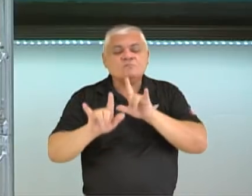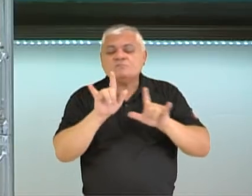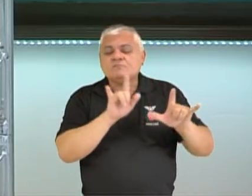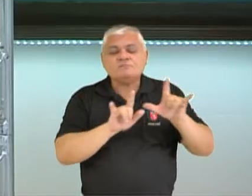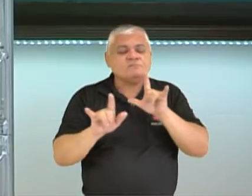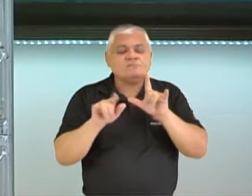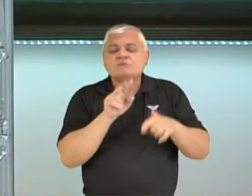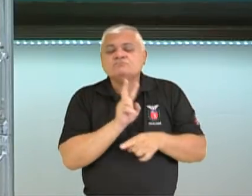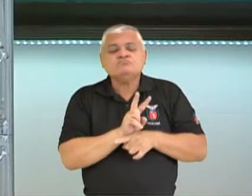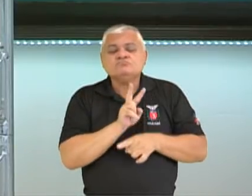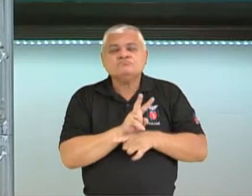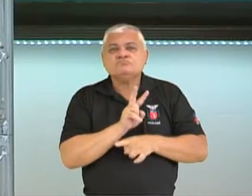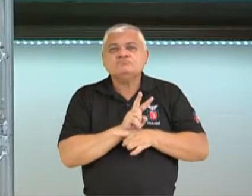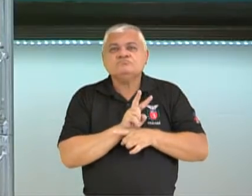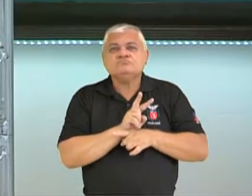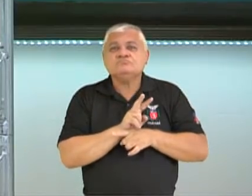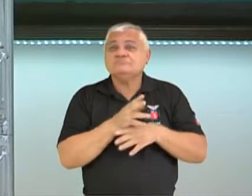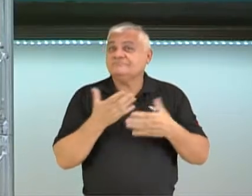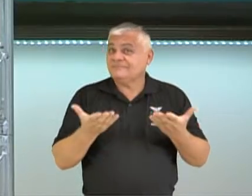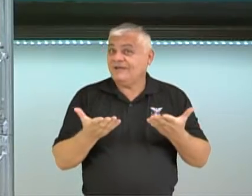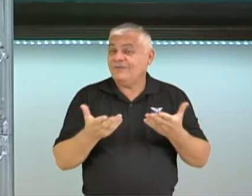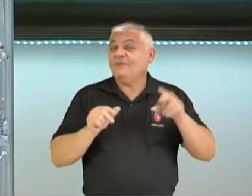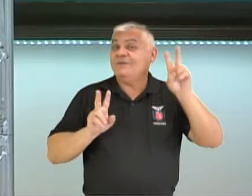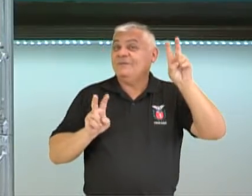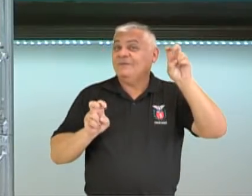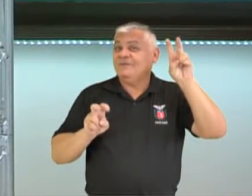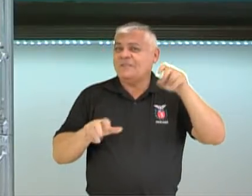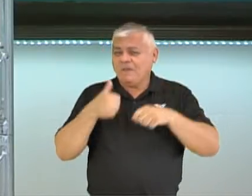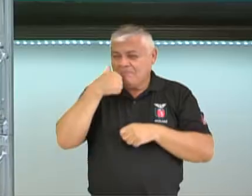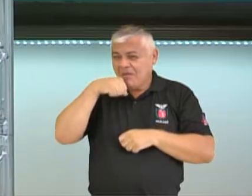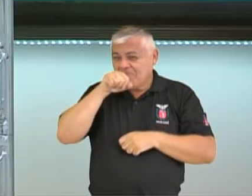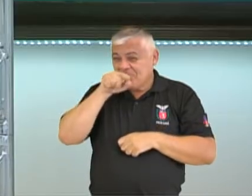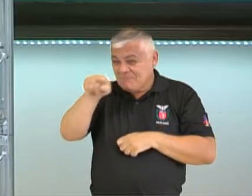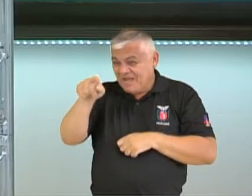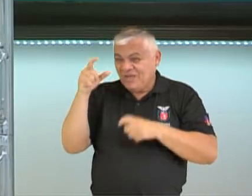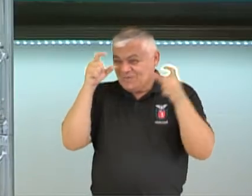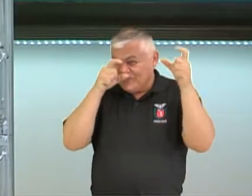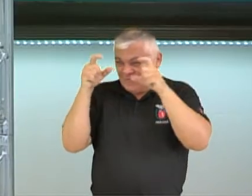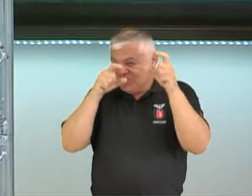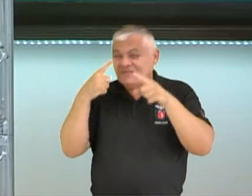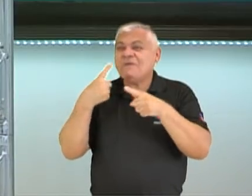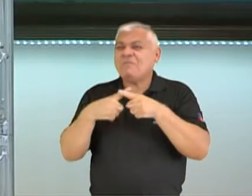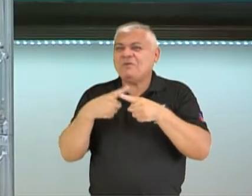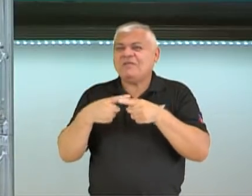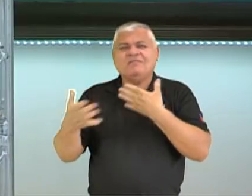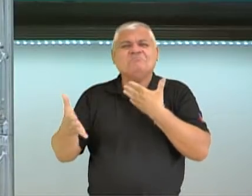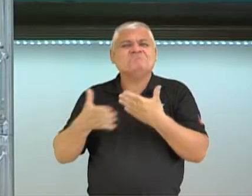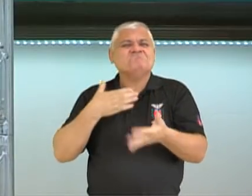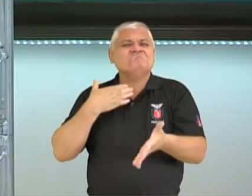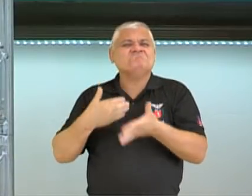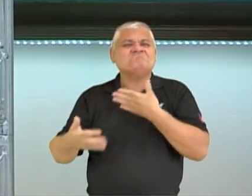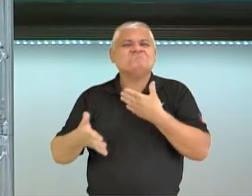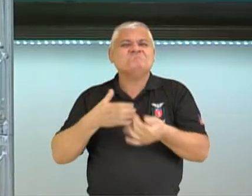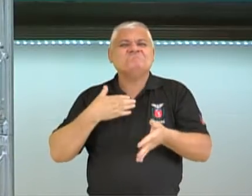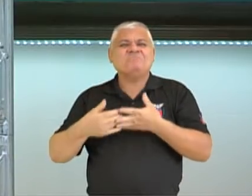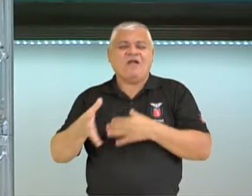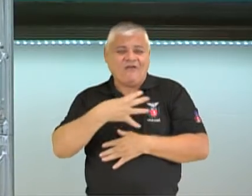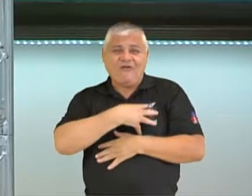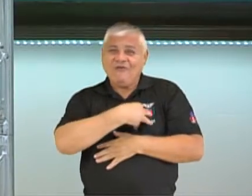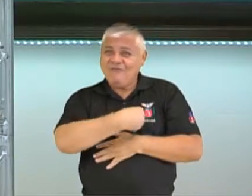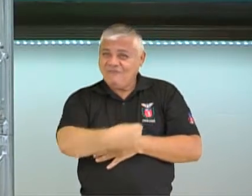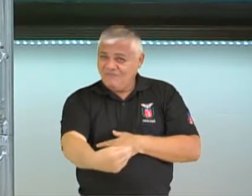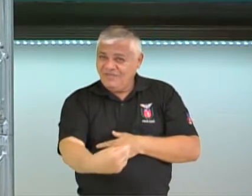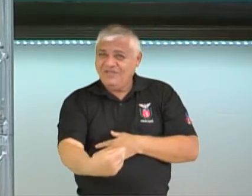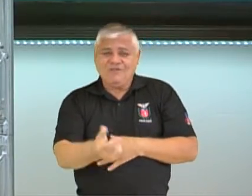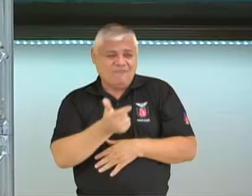feios. E é por isso que tem esse ditado, mamãe coruja, papai coruja, porque a gente vai adorar, vai achar lindo os filhos